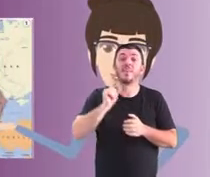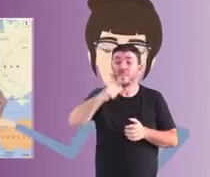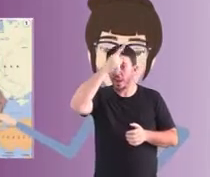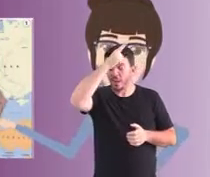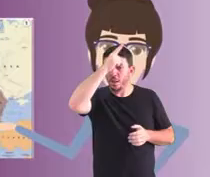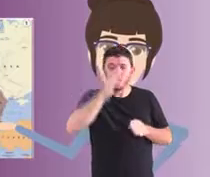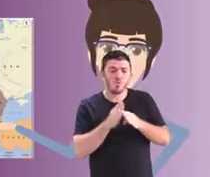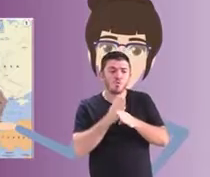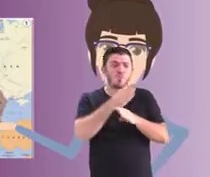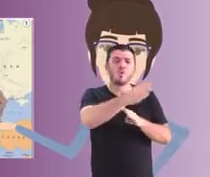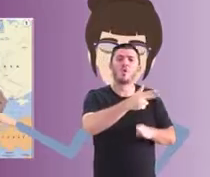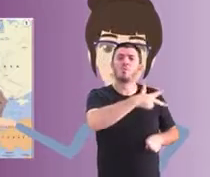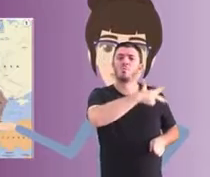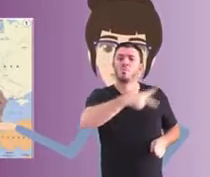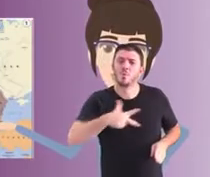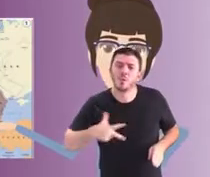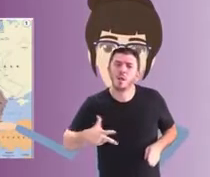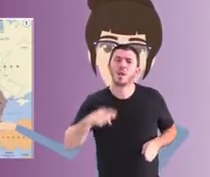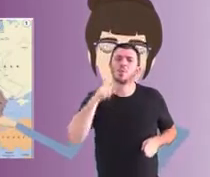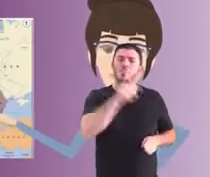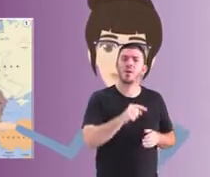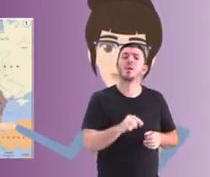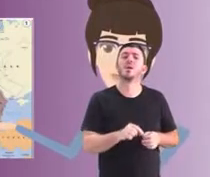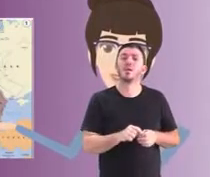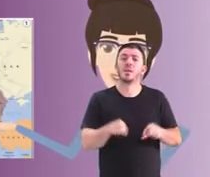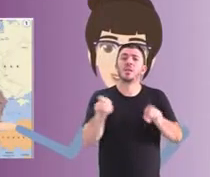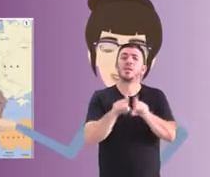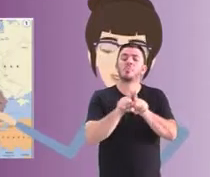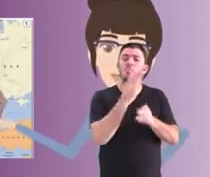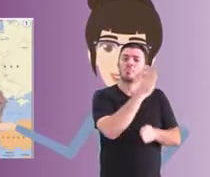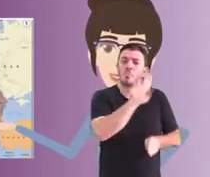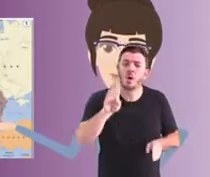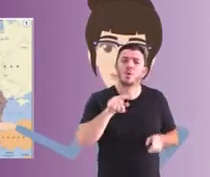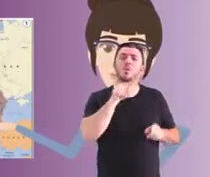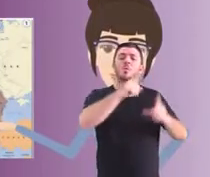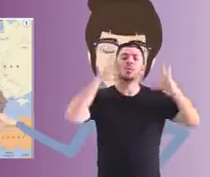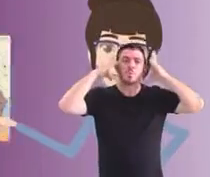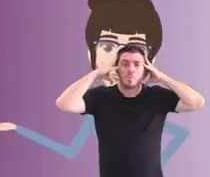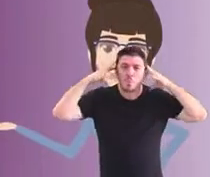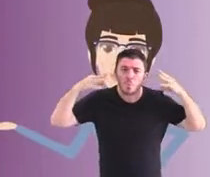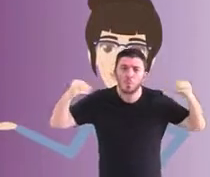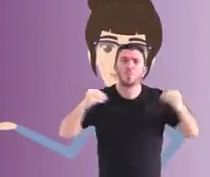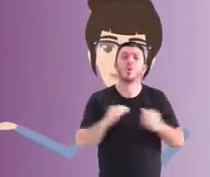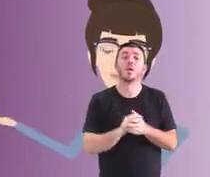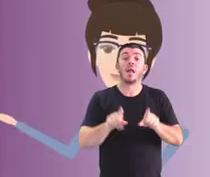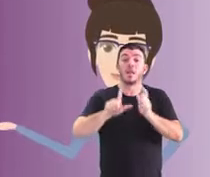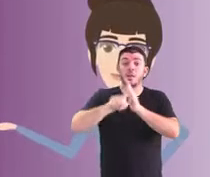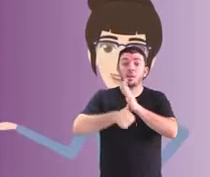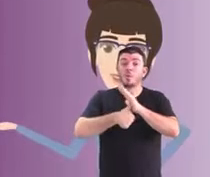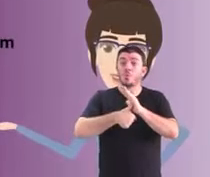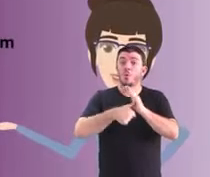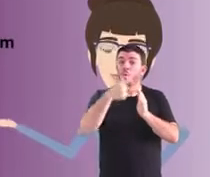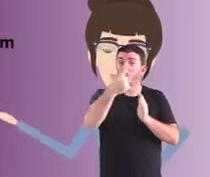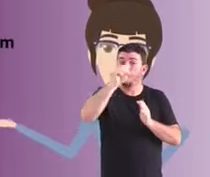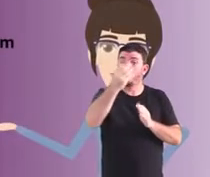a Noruega, a Bélgica e a Holanda. E em 1940 invadiu Paris.